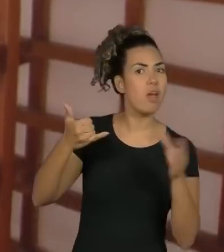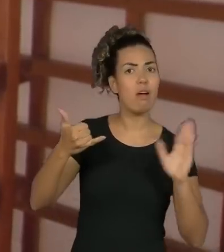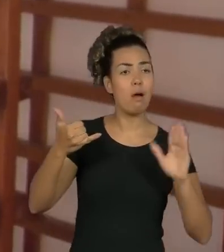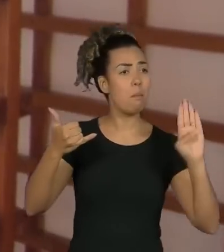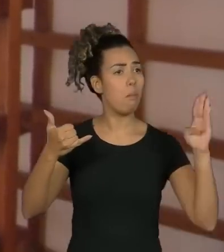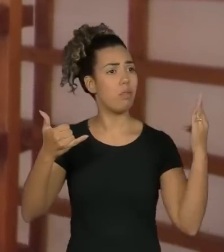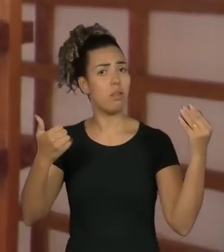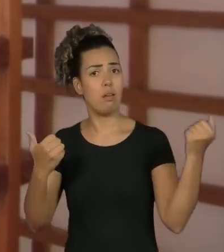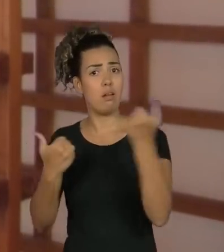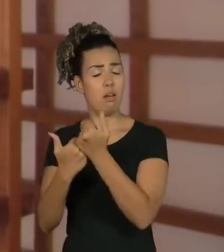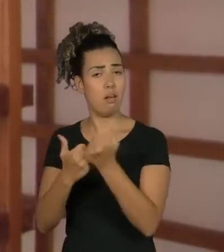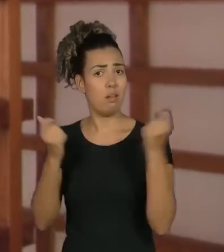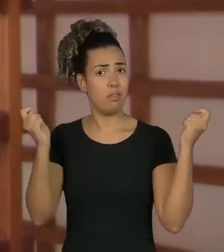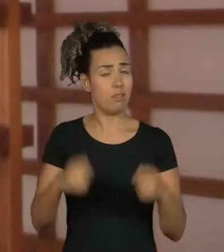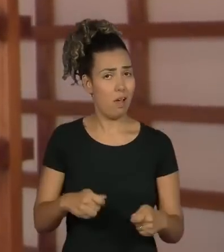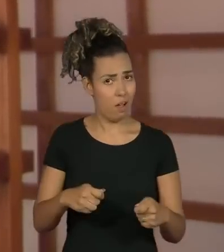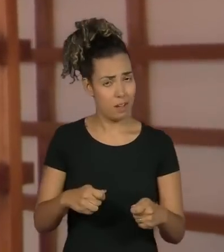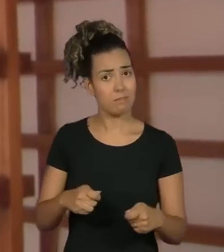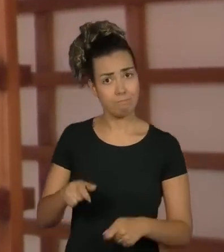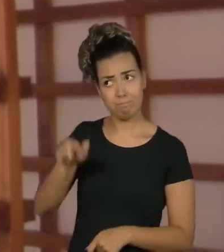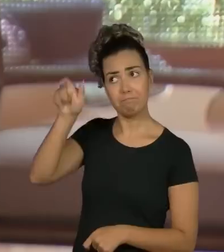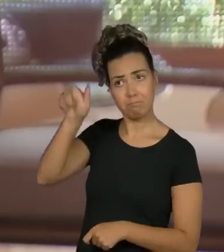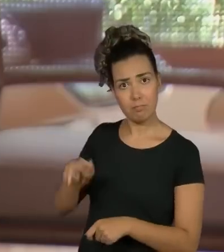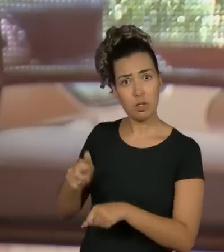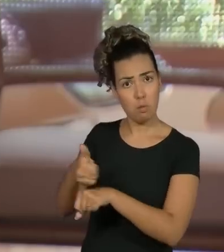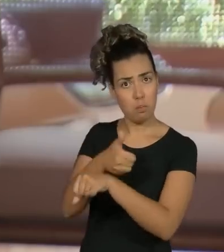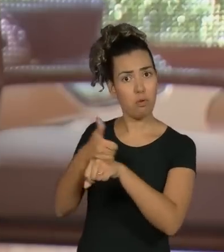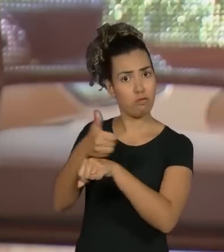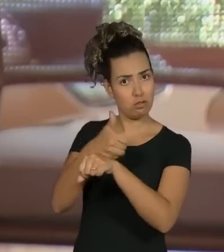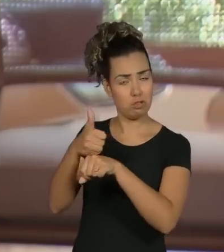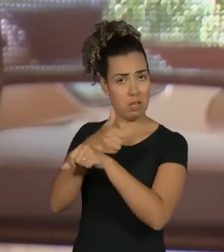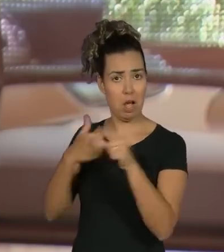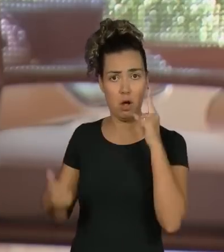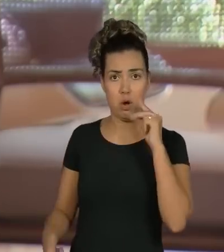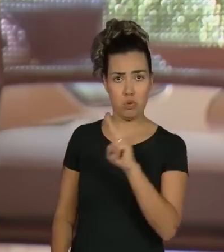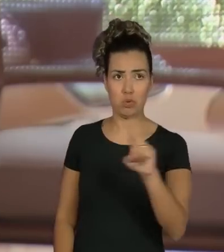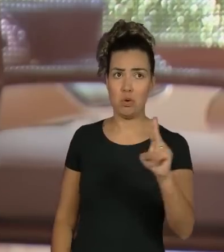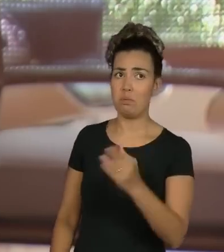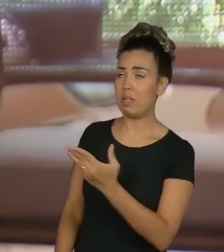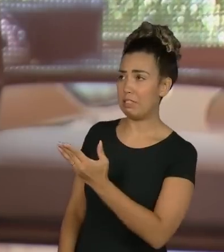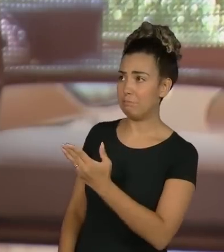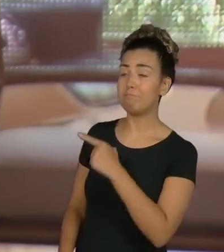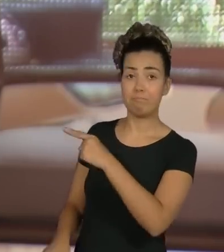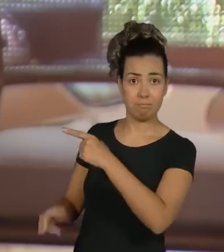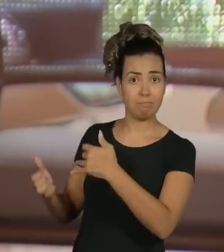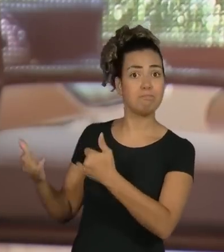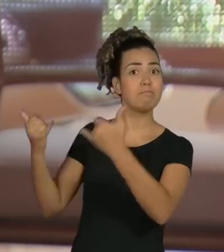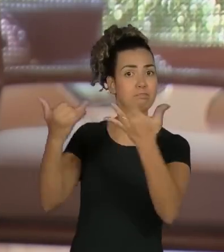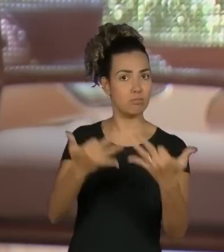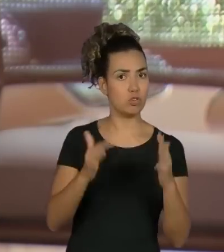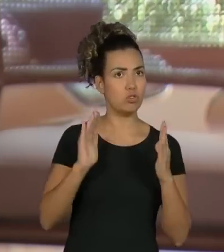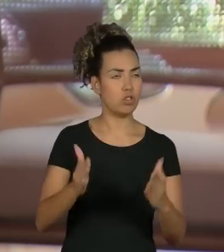Madeira. De 30, 40 anos para cá, tomou-se consciência de que esses materiais que a